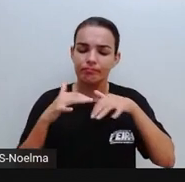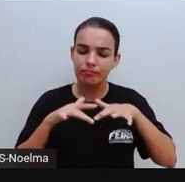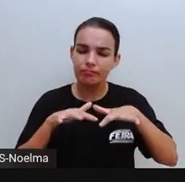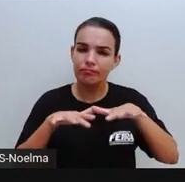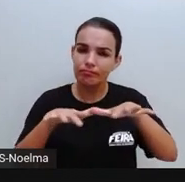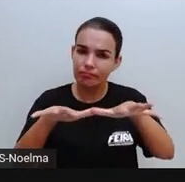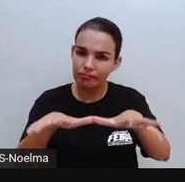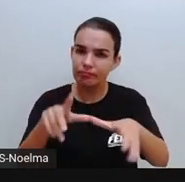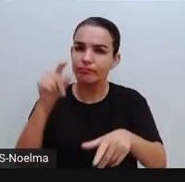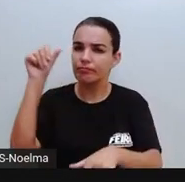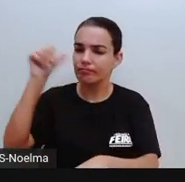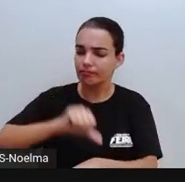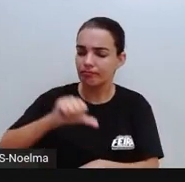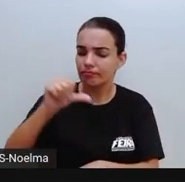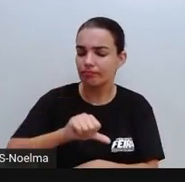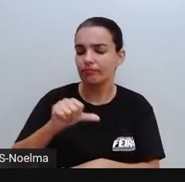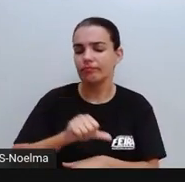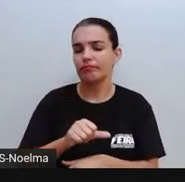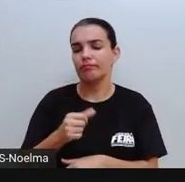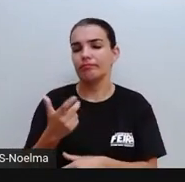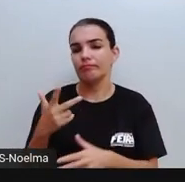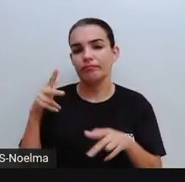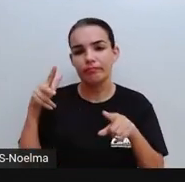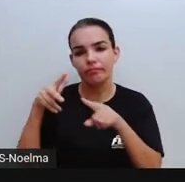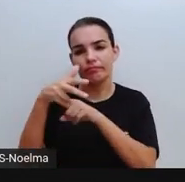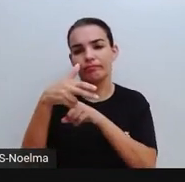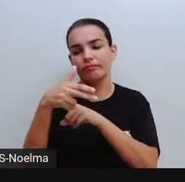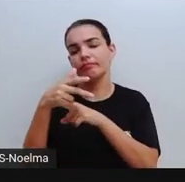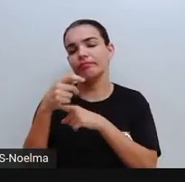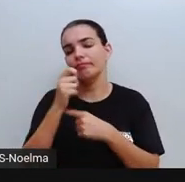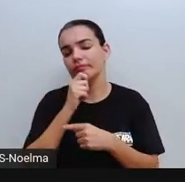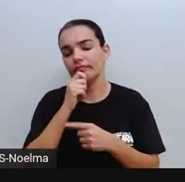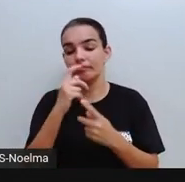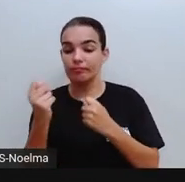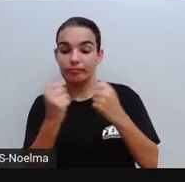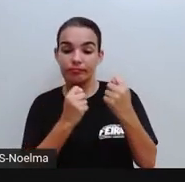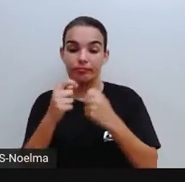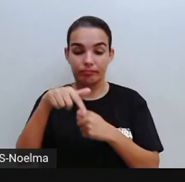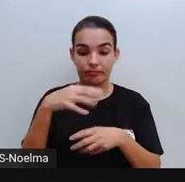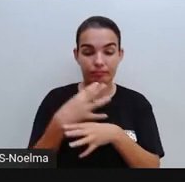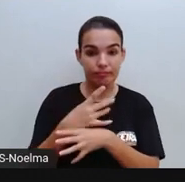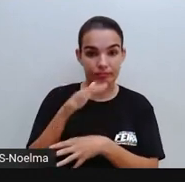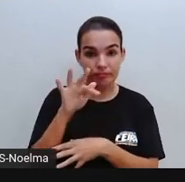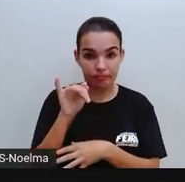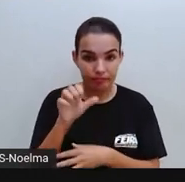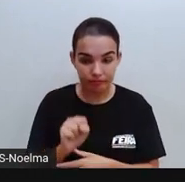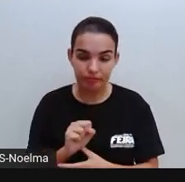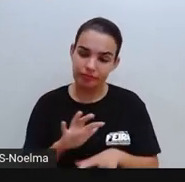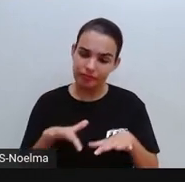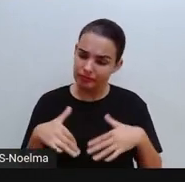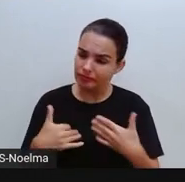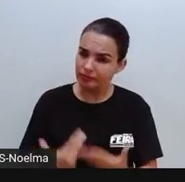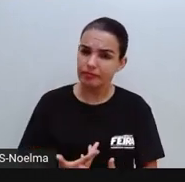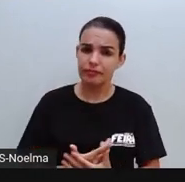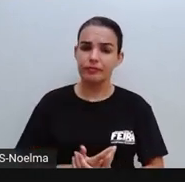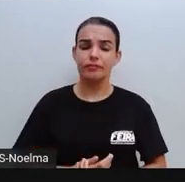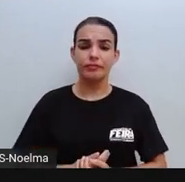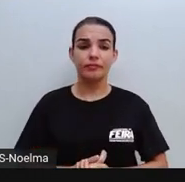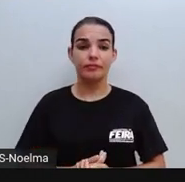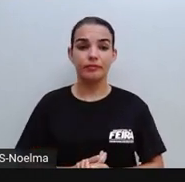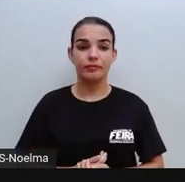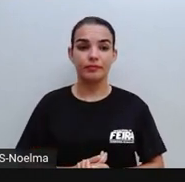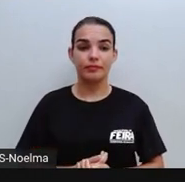né da pandemia estavam aí ainda sendo controlados e aqui na cidade é então muitas vezes a